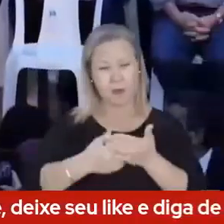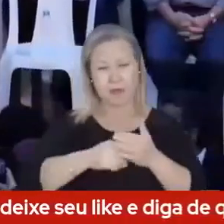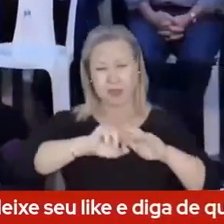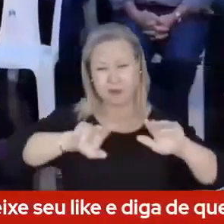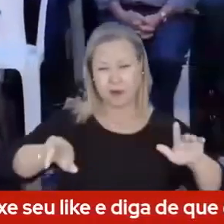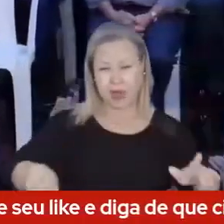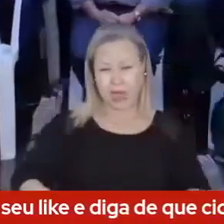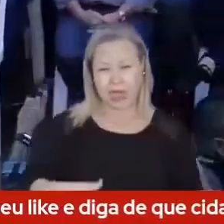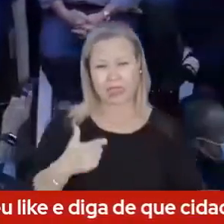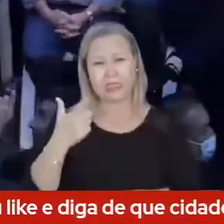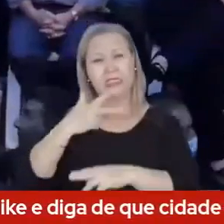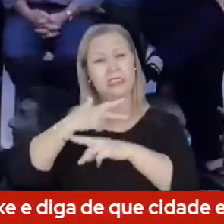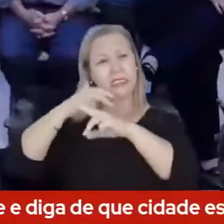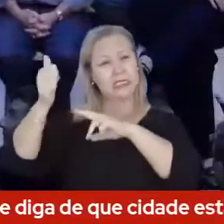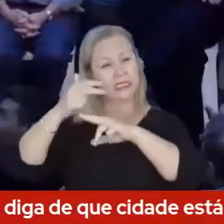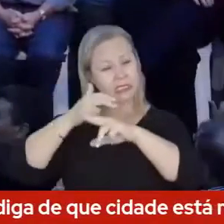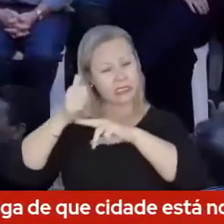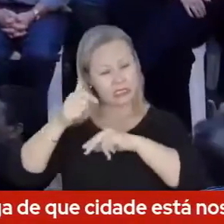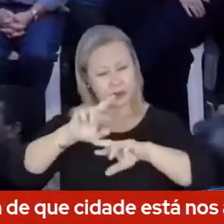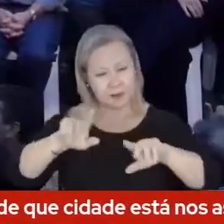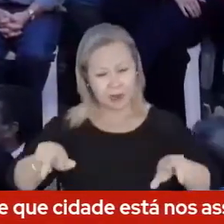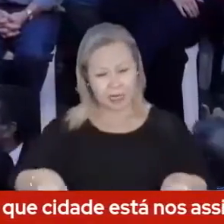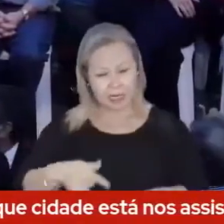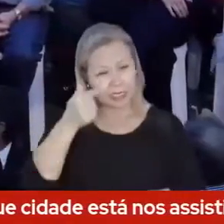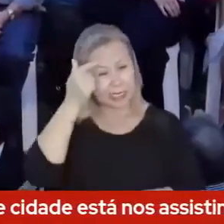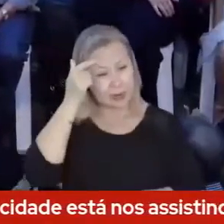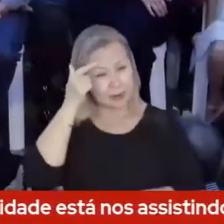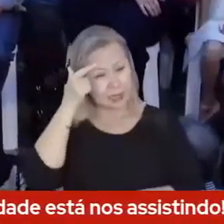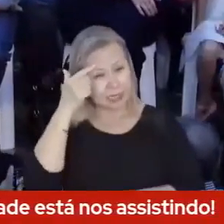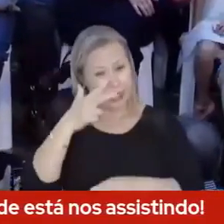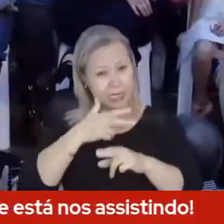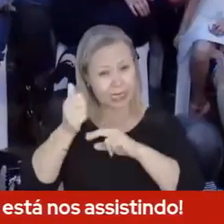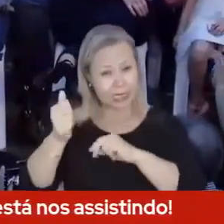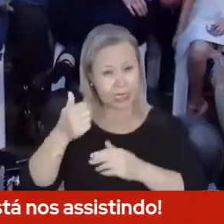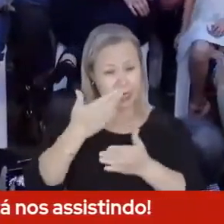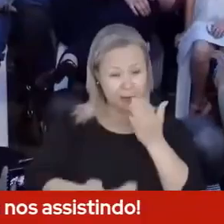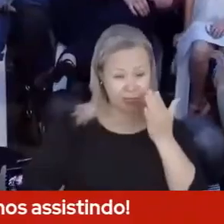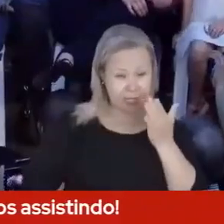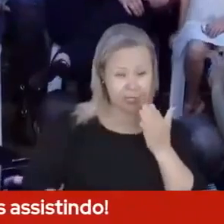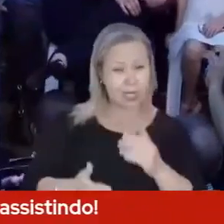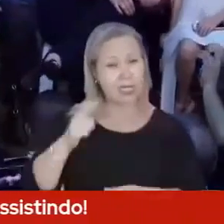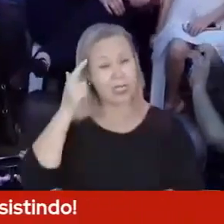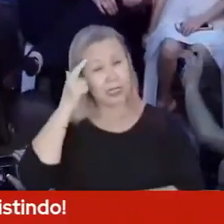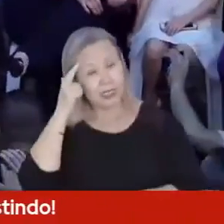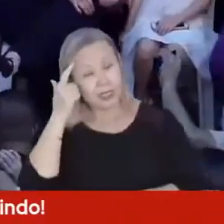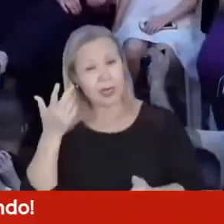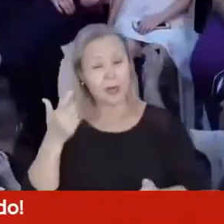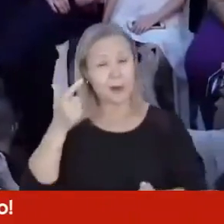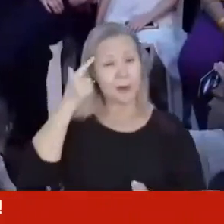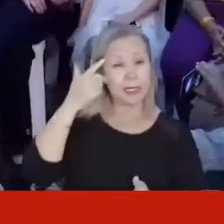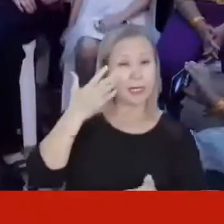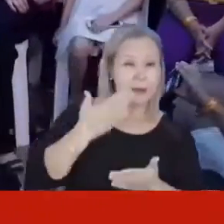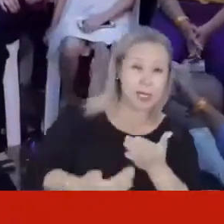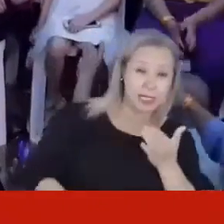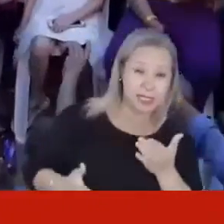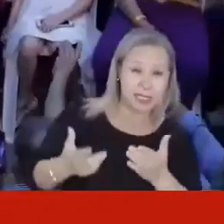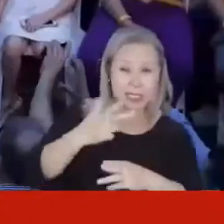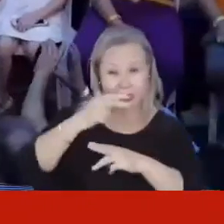já pensei que ganhei e perdi, já pensei que perdi e ganhei, mas eu posso dizer uma coisa para